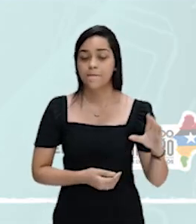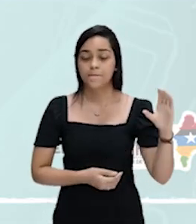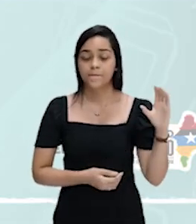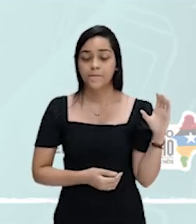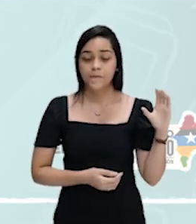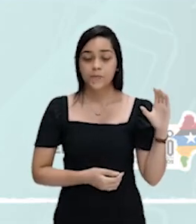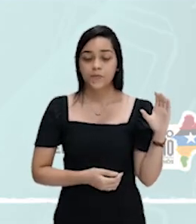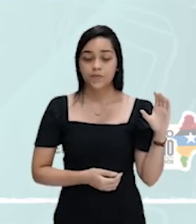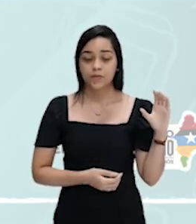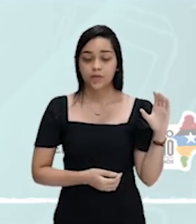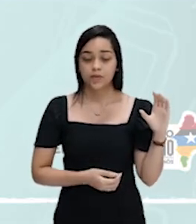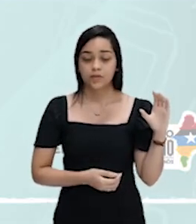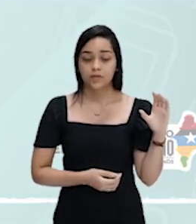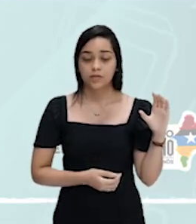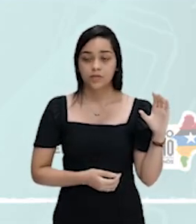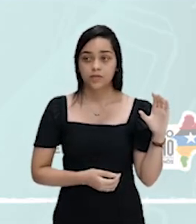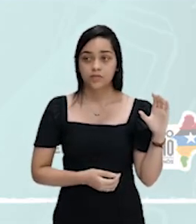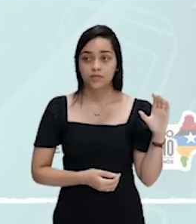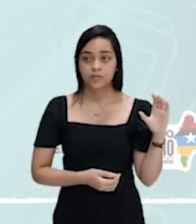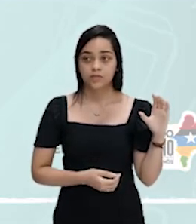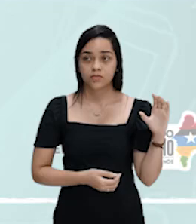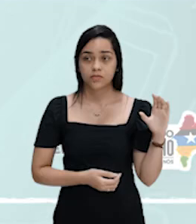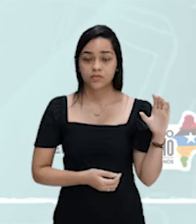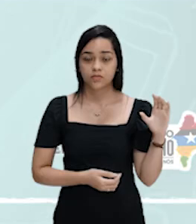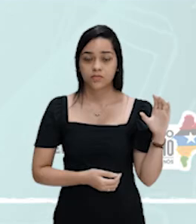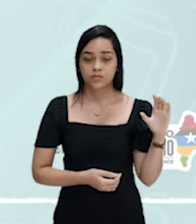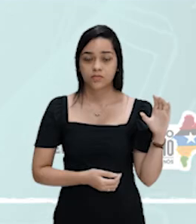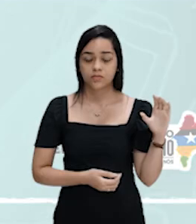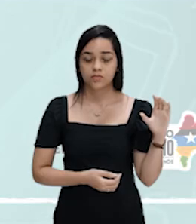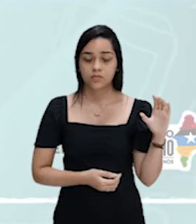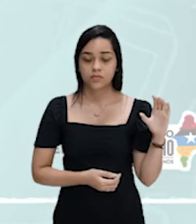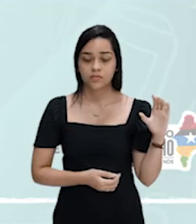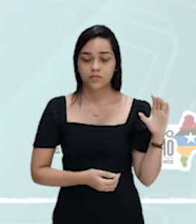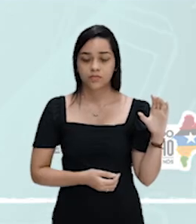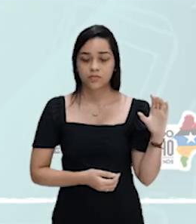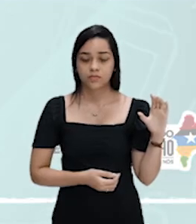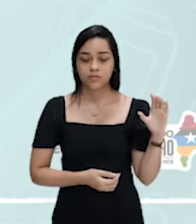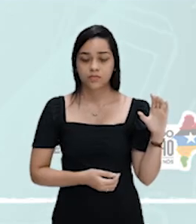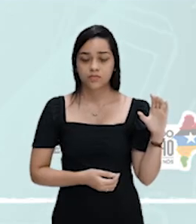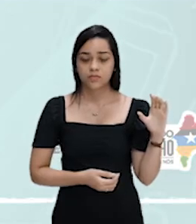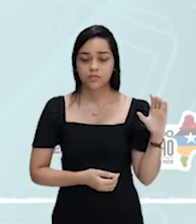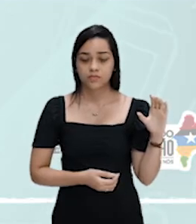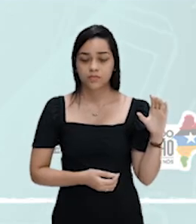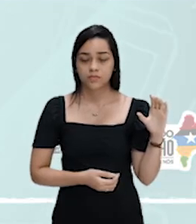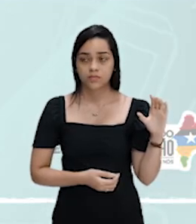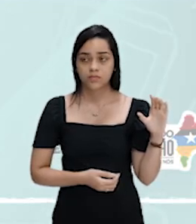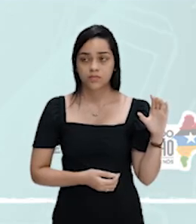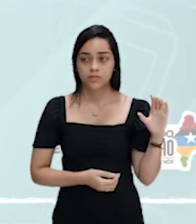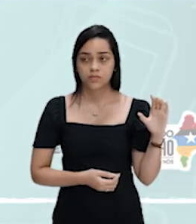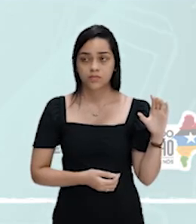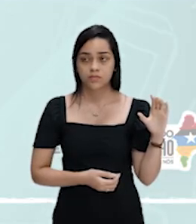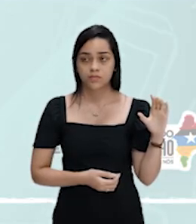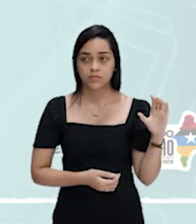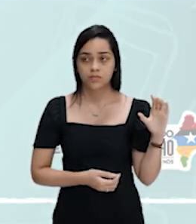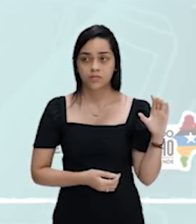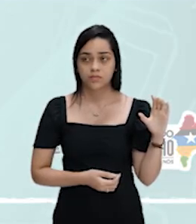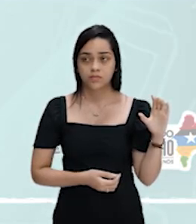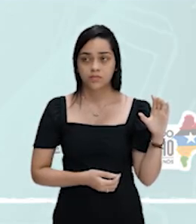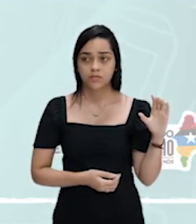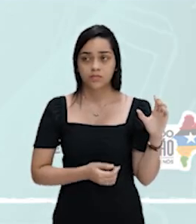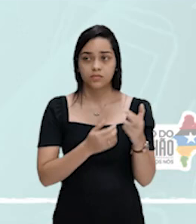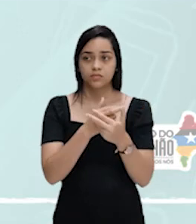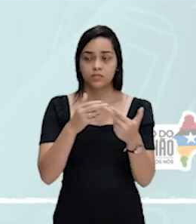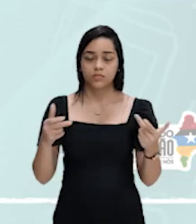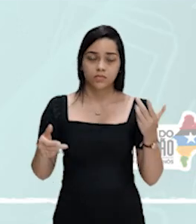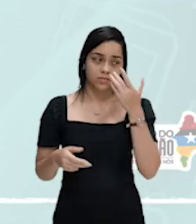o filho do João que João o que vive no interior foi assassinado ontem tem